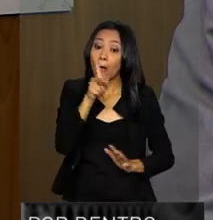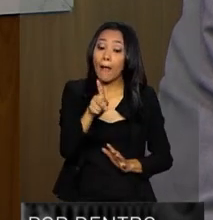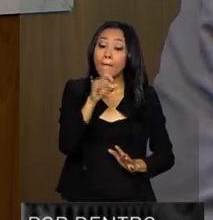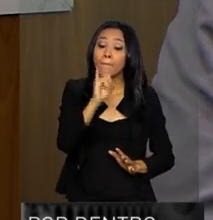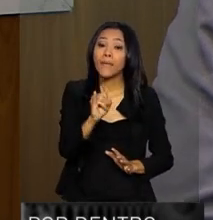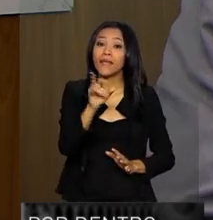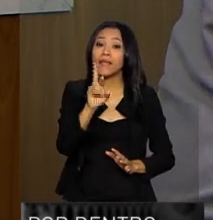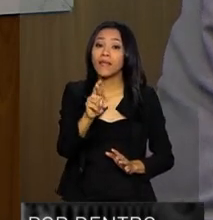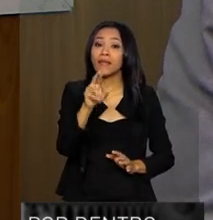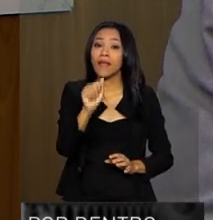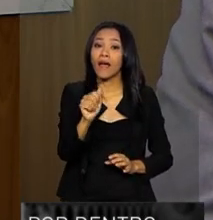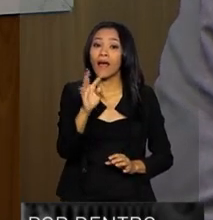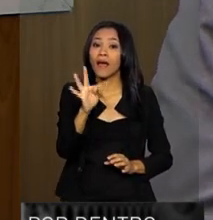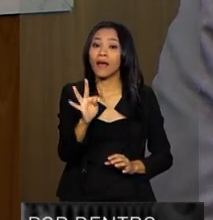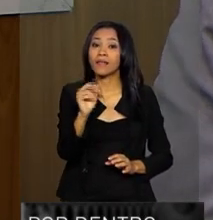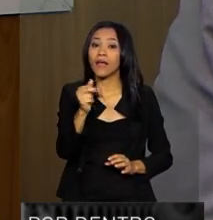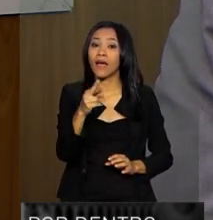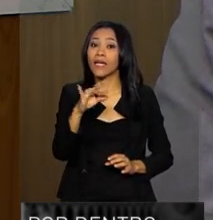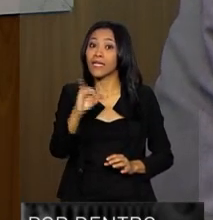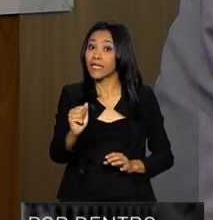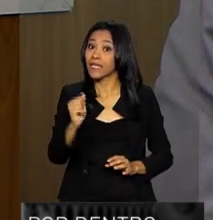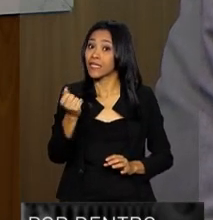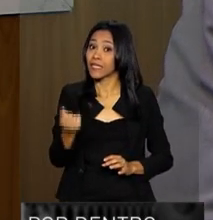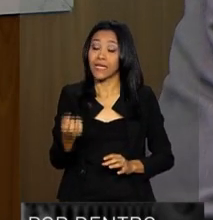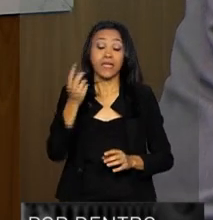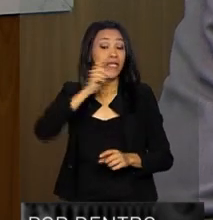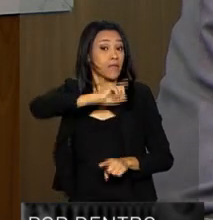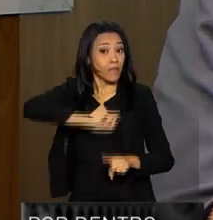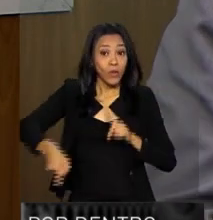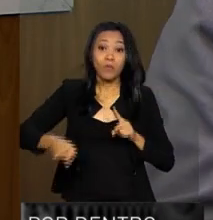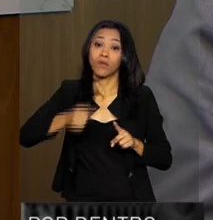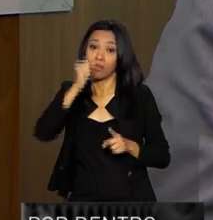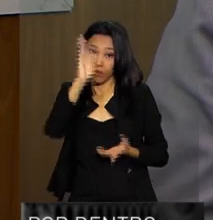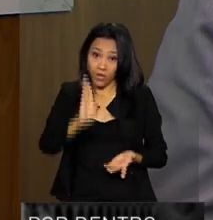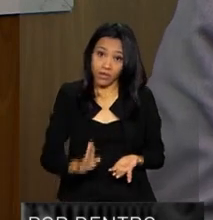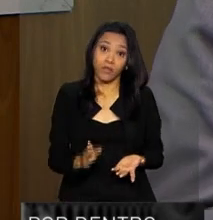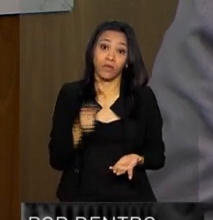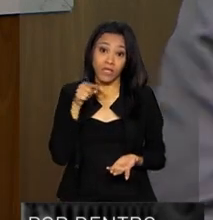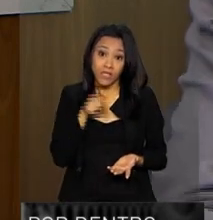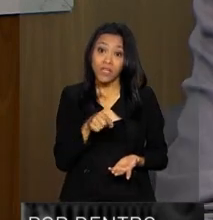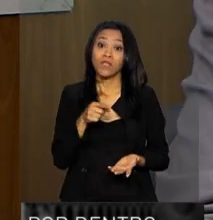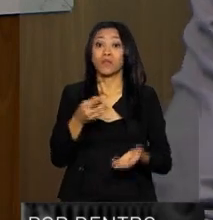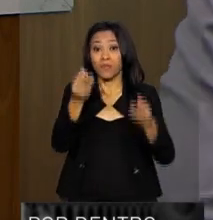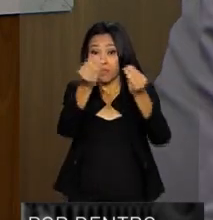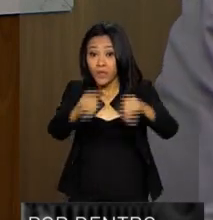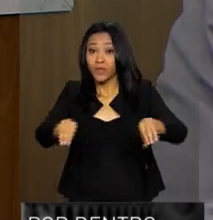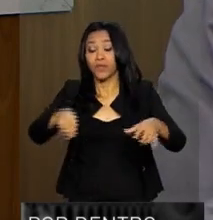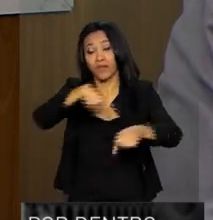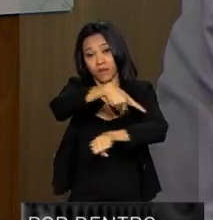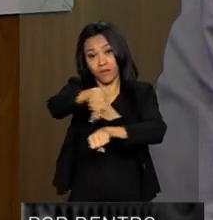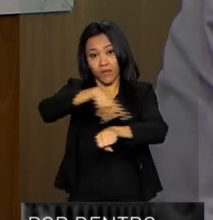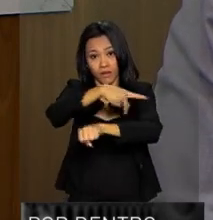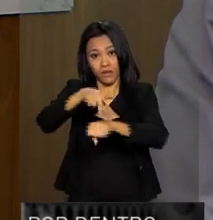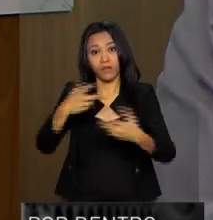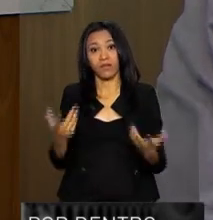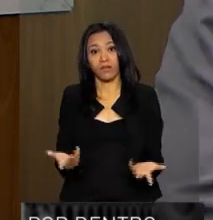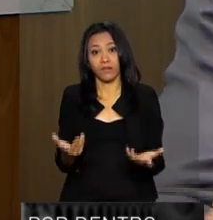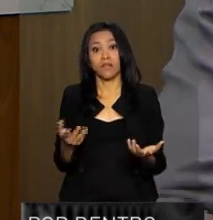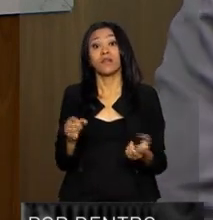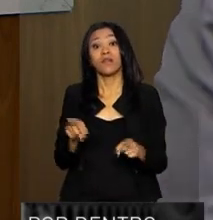e além disso a pirataria prejudica muito o país e portanto prejudica muito quem é é